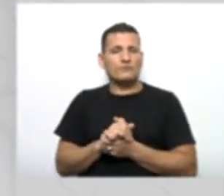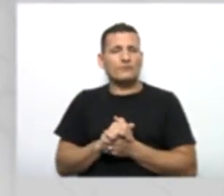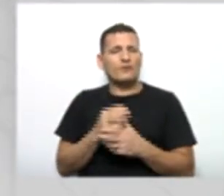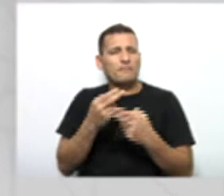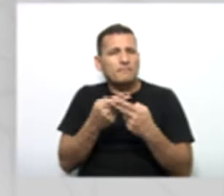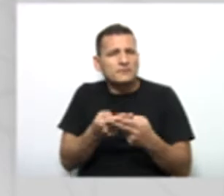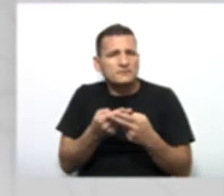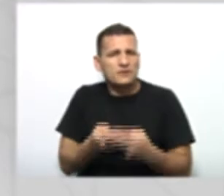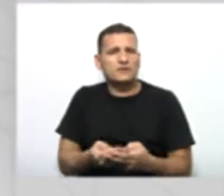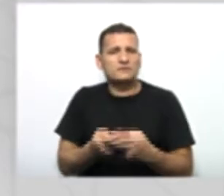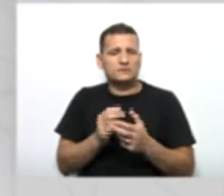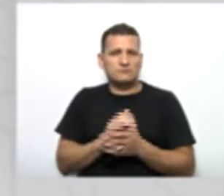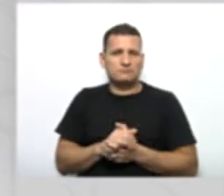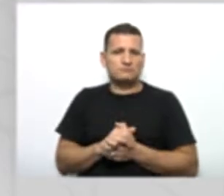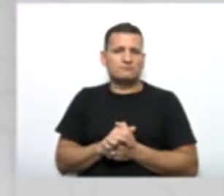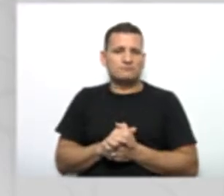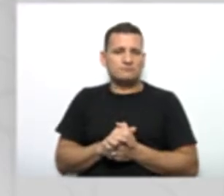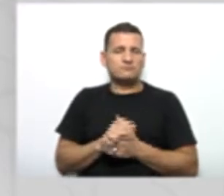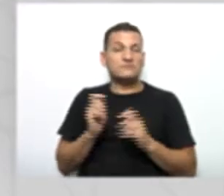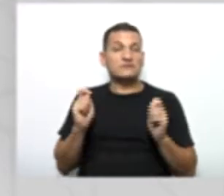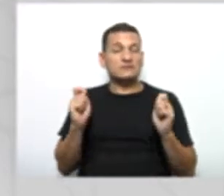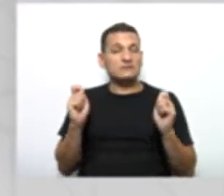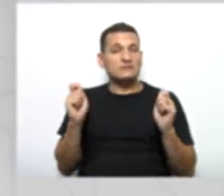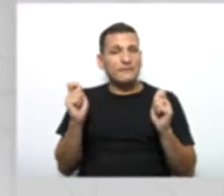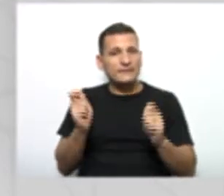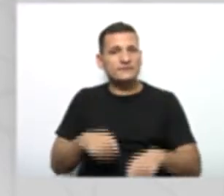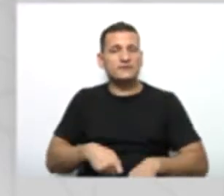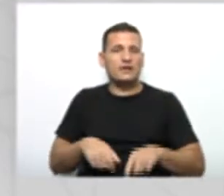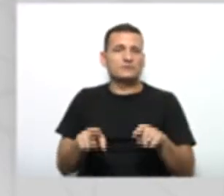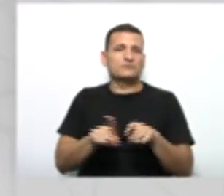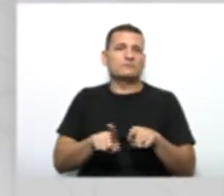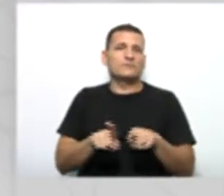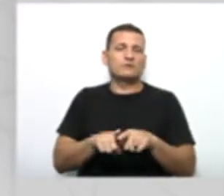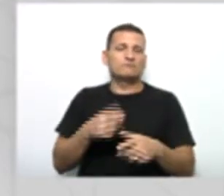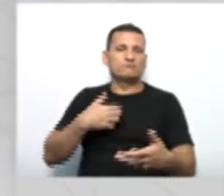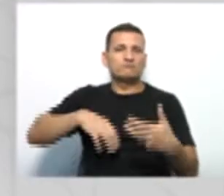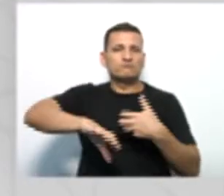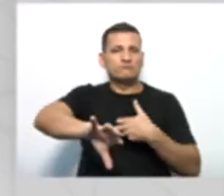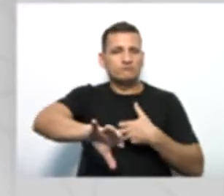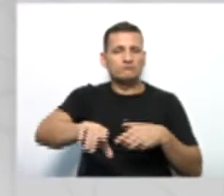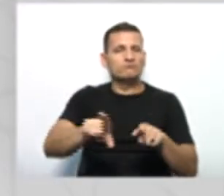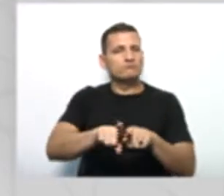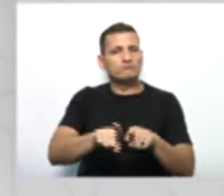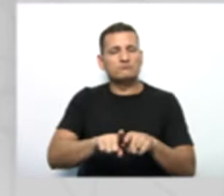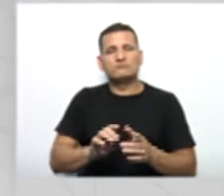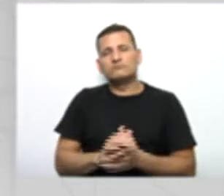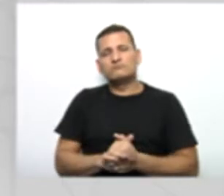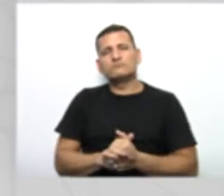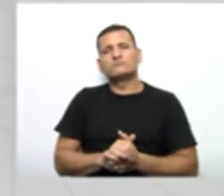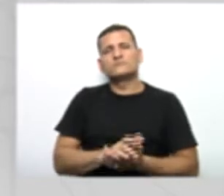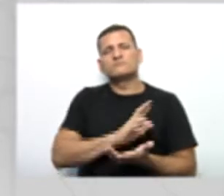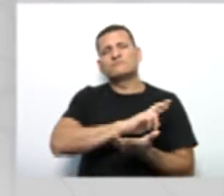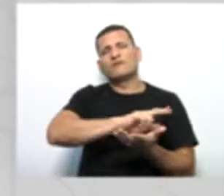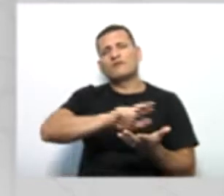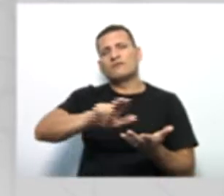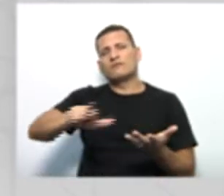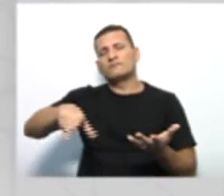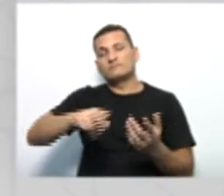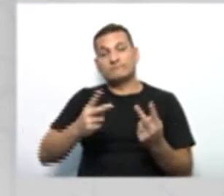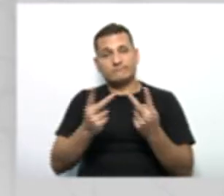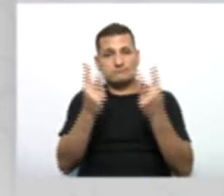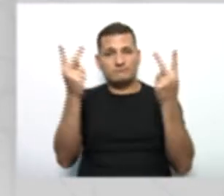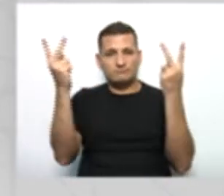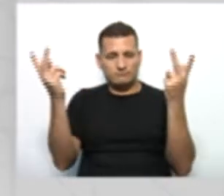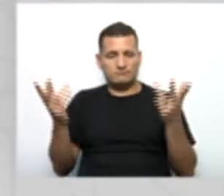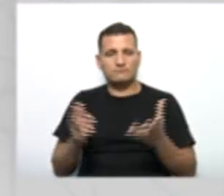paciência, empatia, capacidade de se colocar no lugar do próximo e tantas outros valores que nós podemos